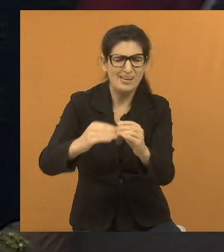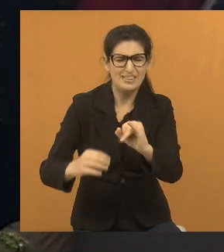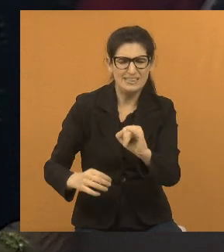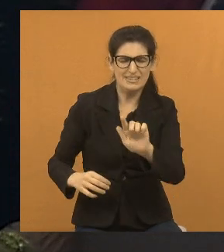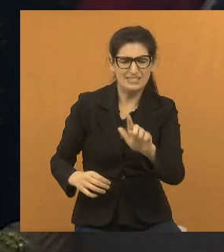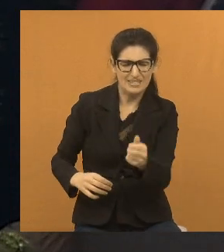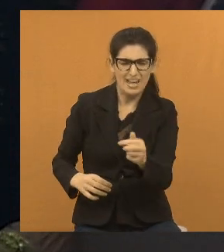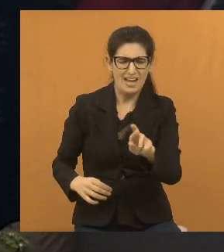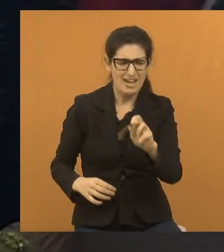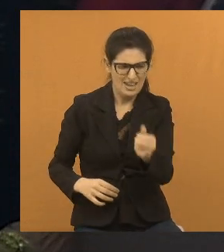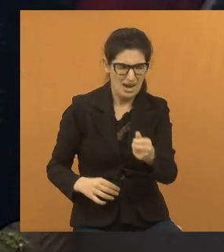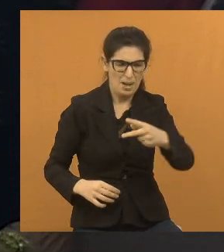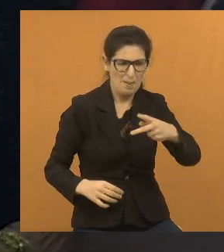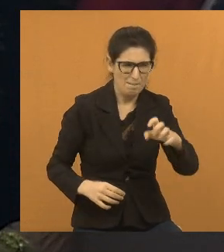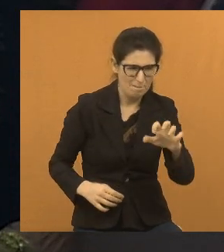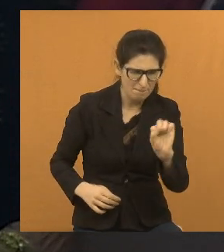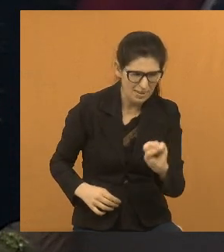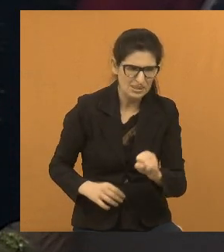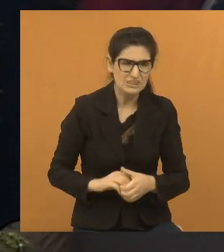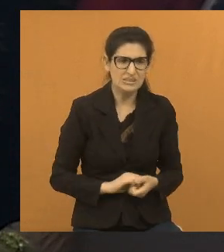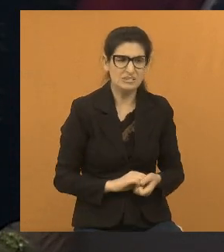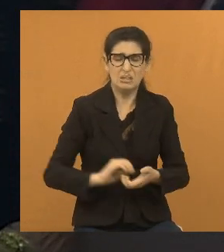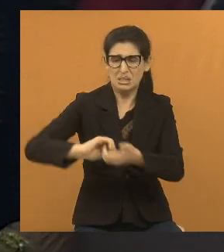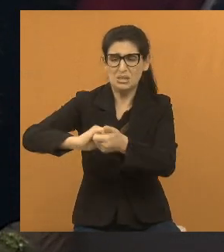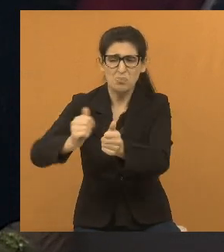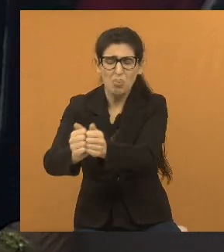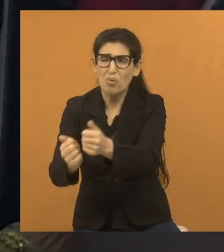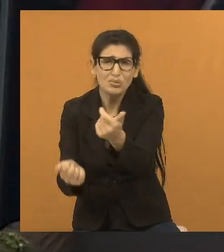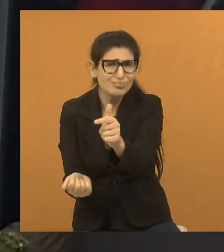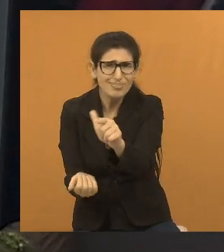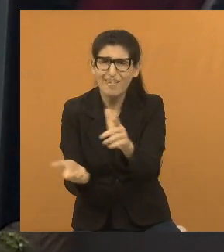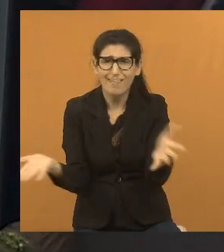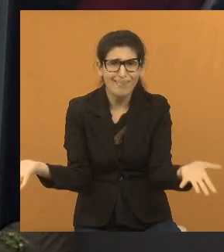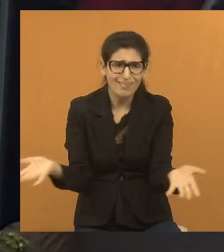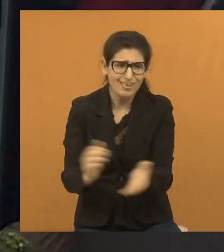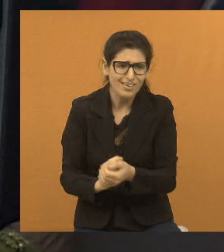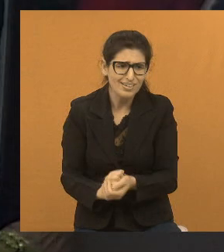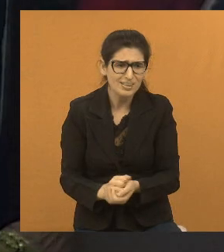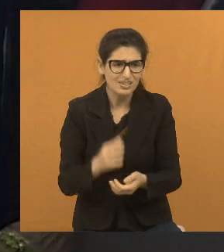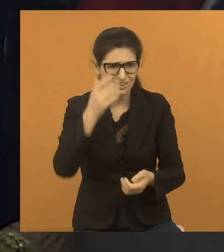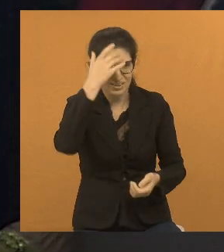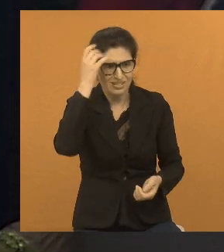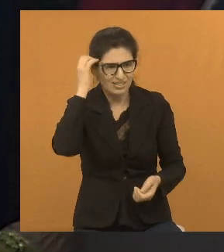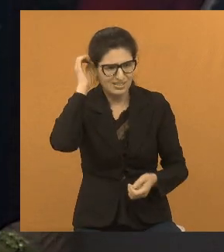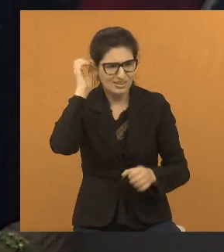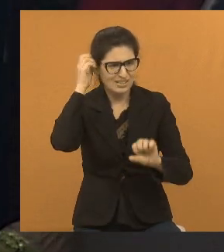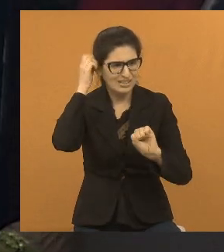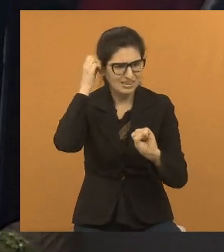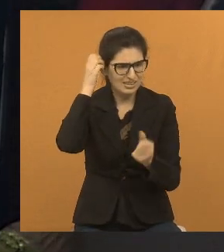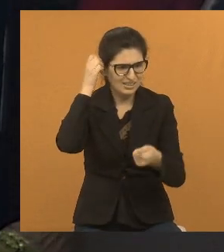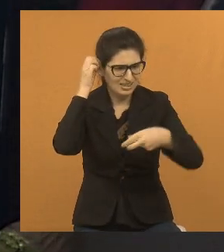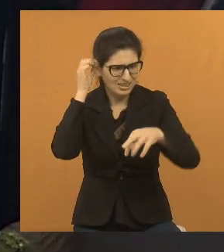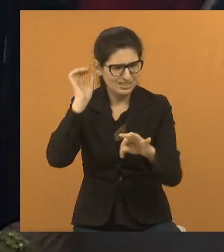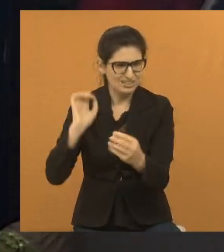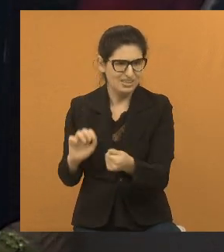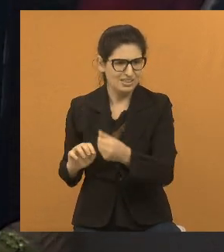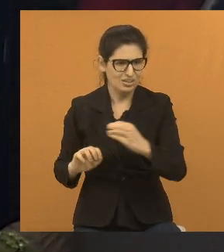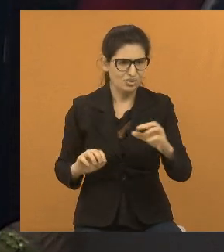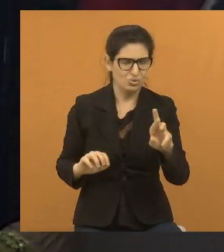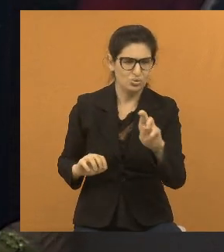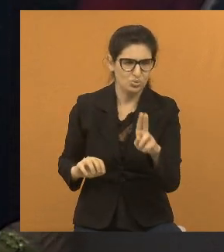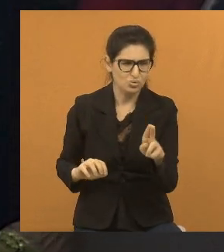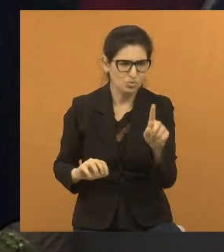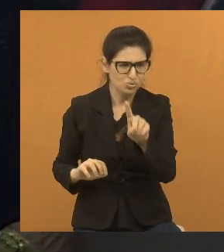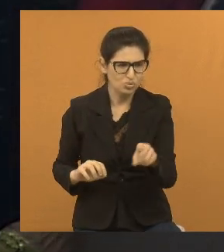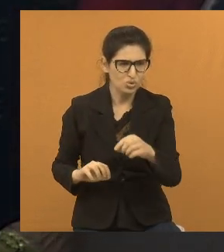transporte ridículo que a prefeitura não fiscaliza. Então, ali no Santa Cruz dos Lázaros, não pode. O pessoal de Santa Cruz dos Lázaros, quem vai